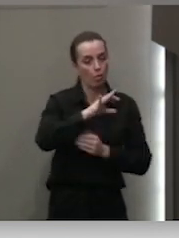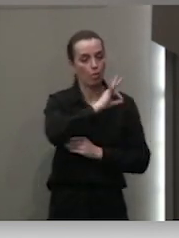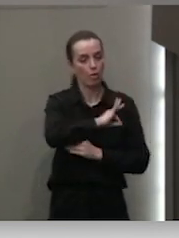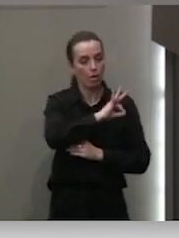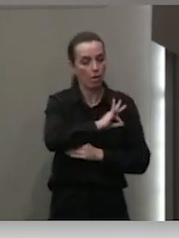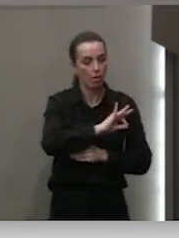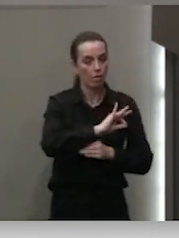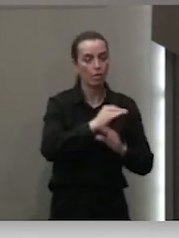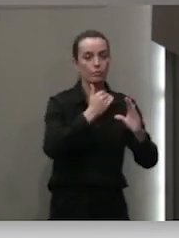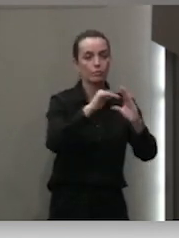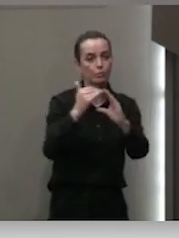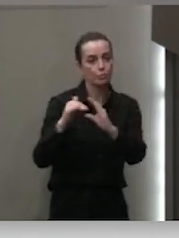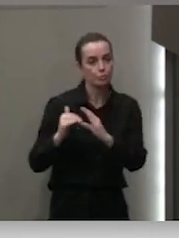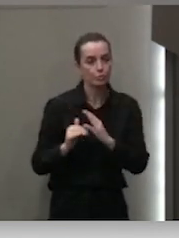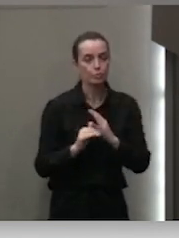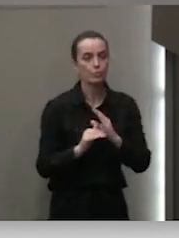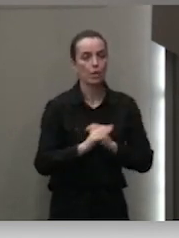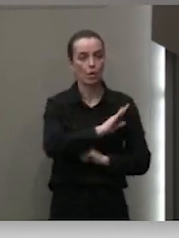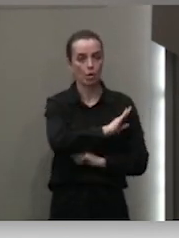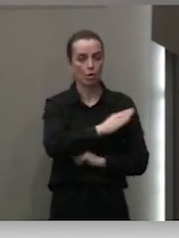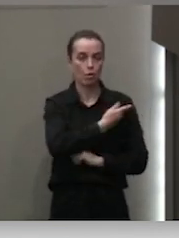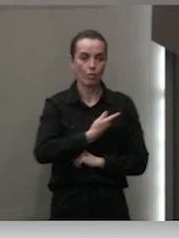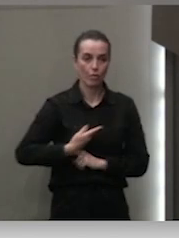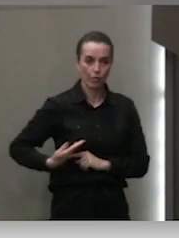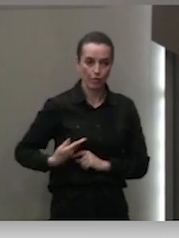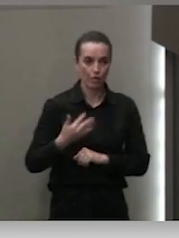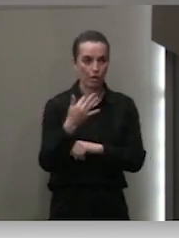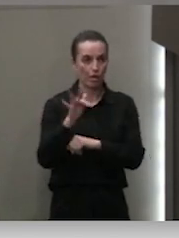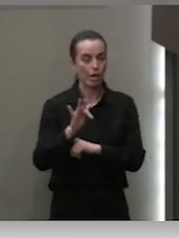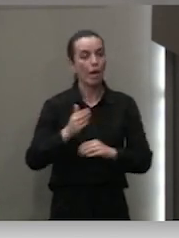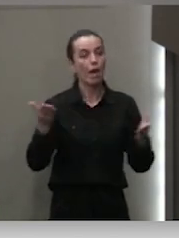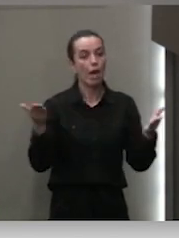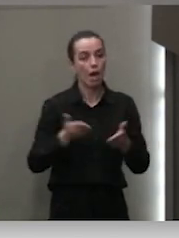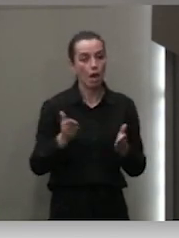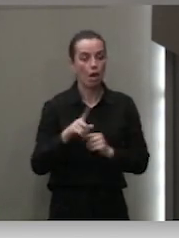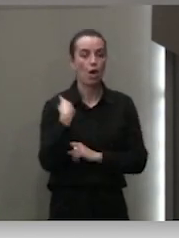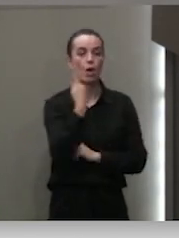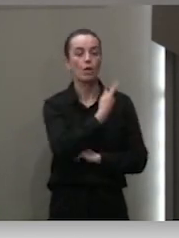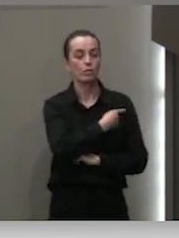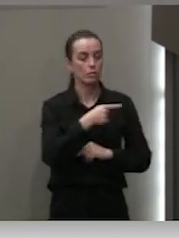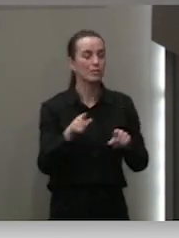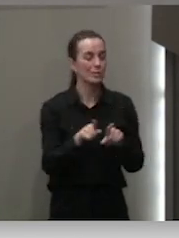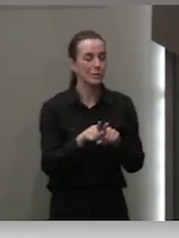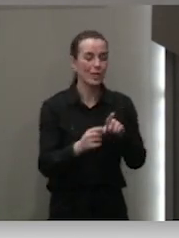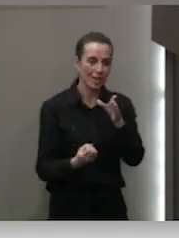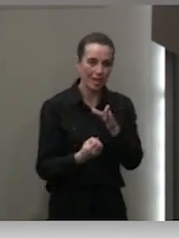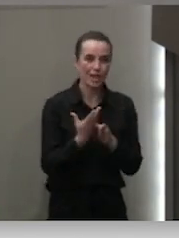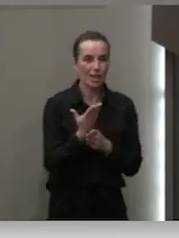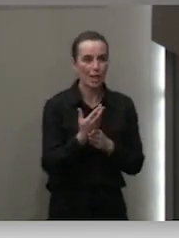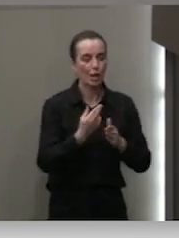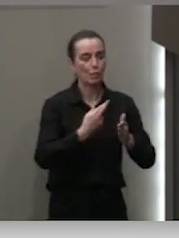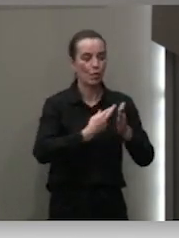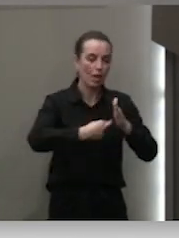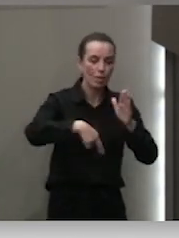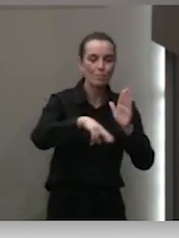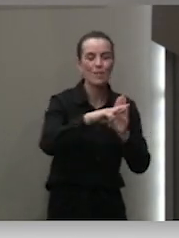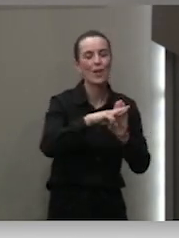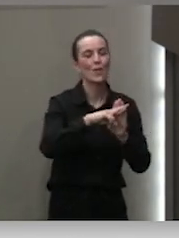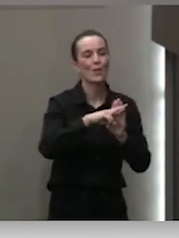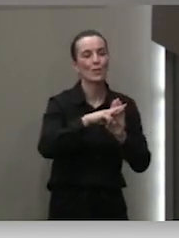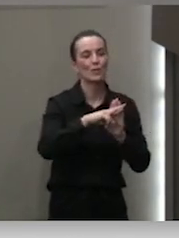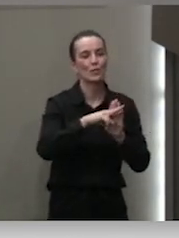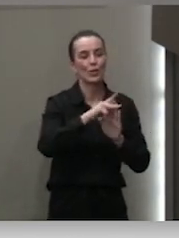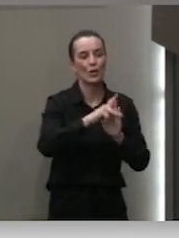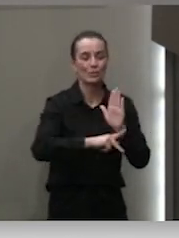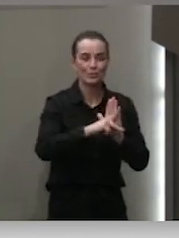governo federal e e agora estamos criamos também o programa reconstrói RS junto com Sicred